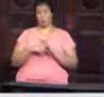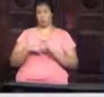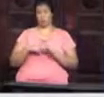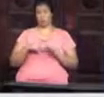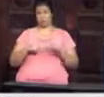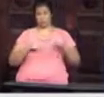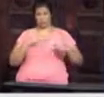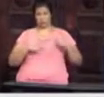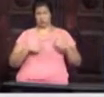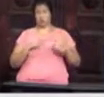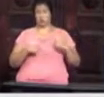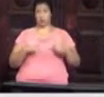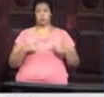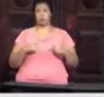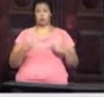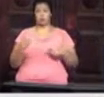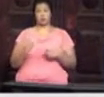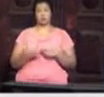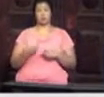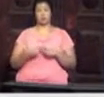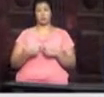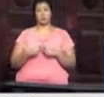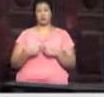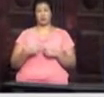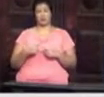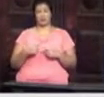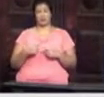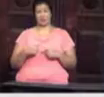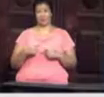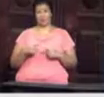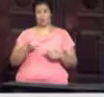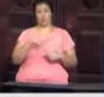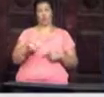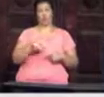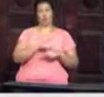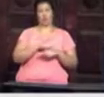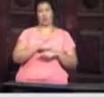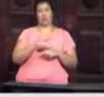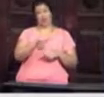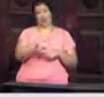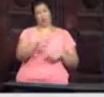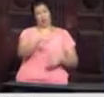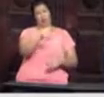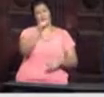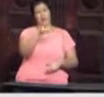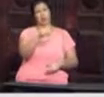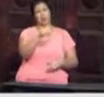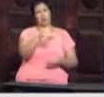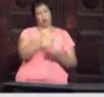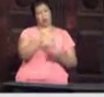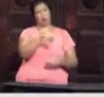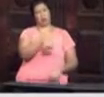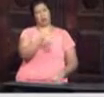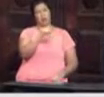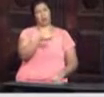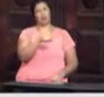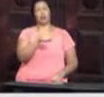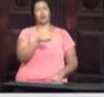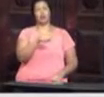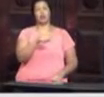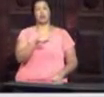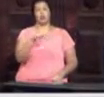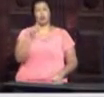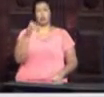preocupação com este tipo de assunto, muito pelo contrário, eleita e única e exclusivamente como deputada